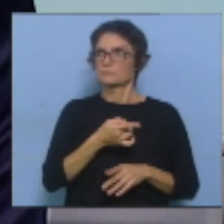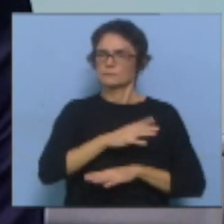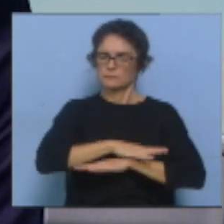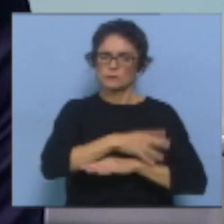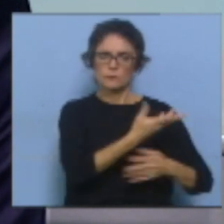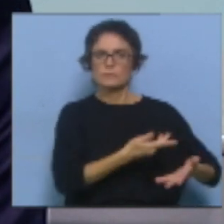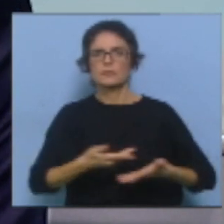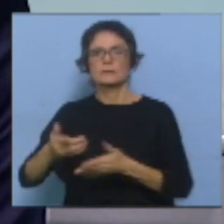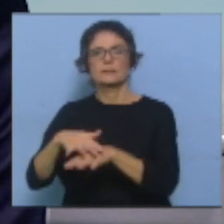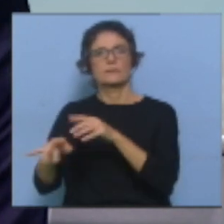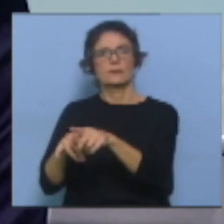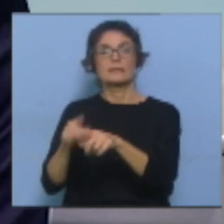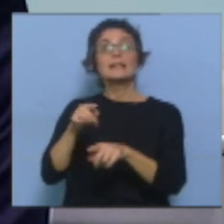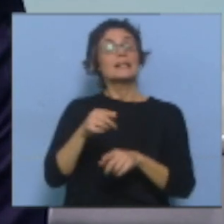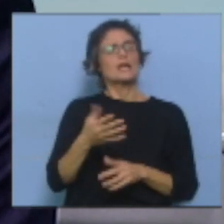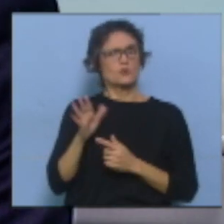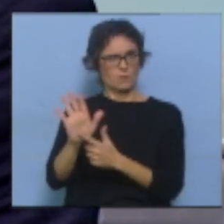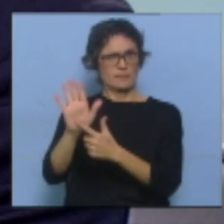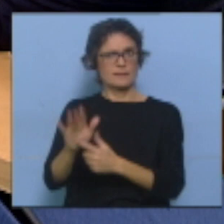para os maridos, que é obedecer e não falar.